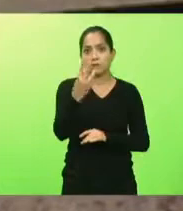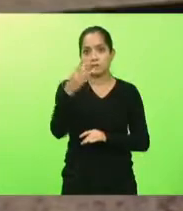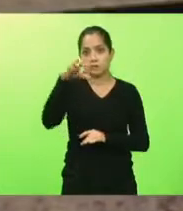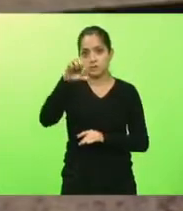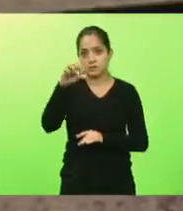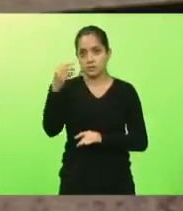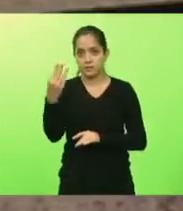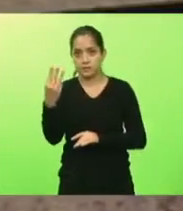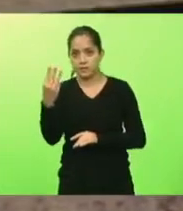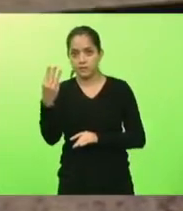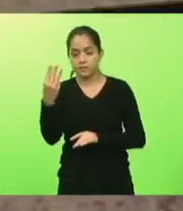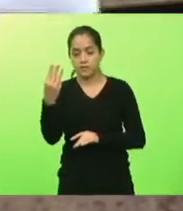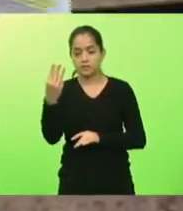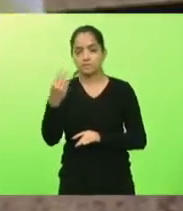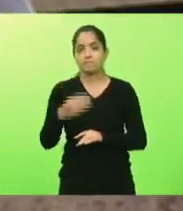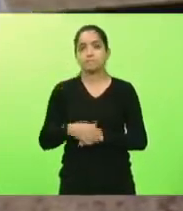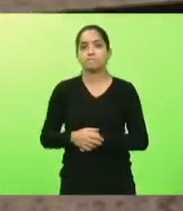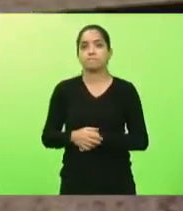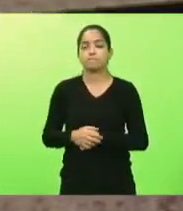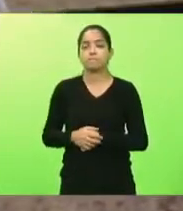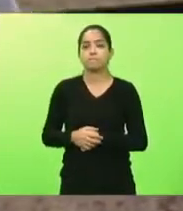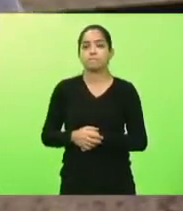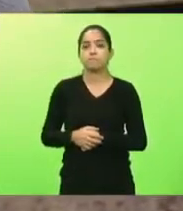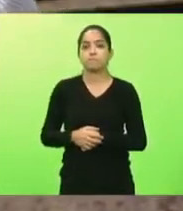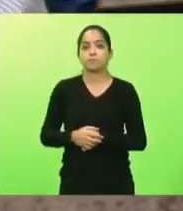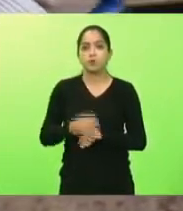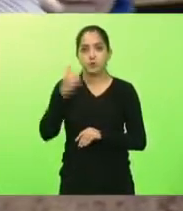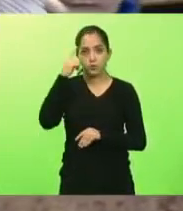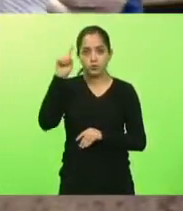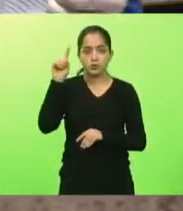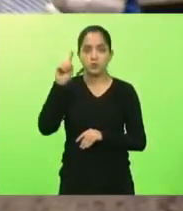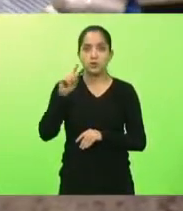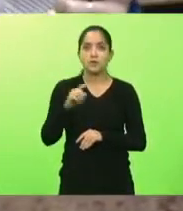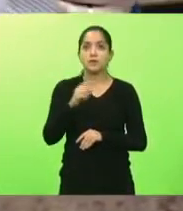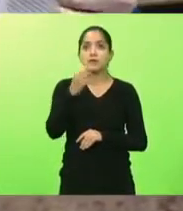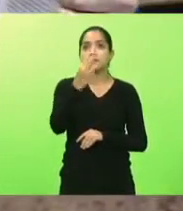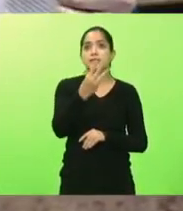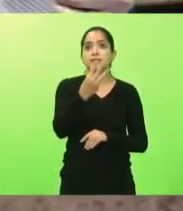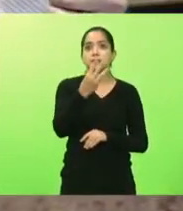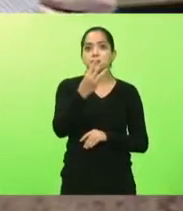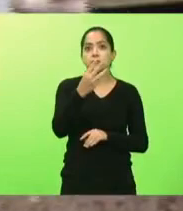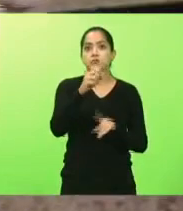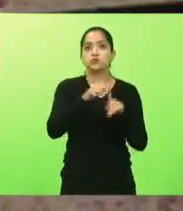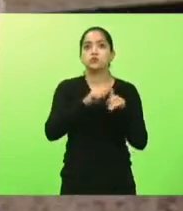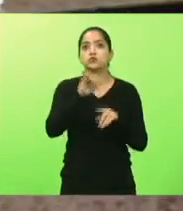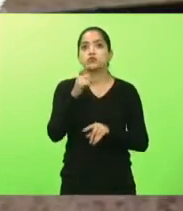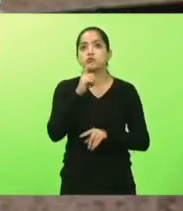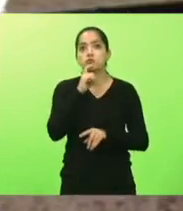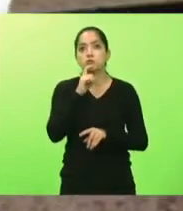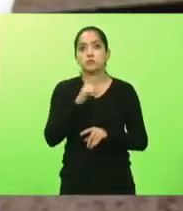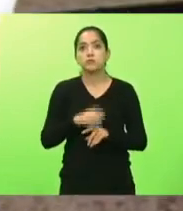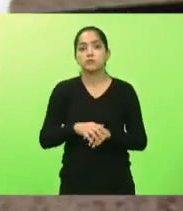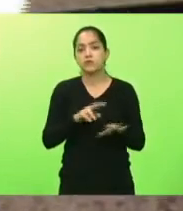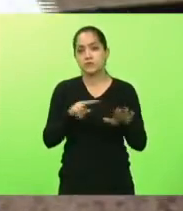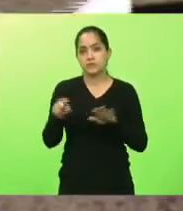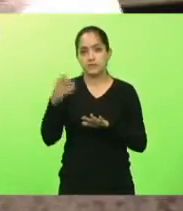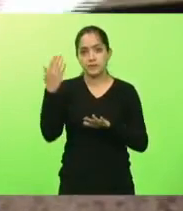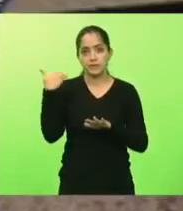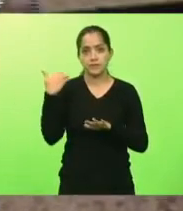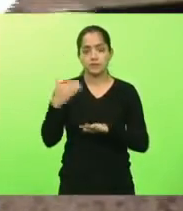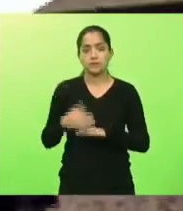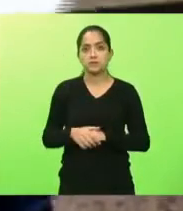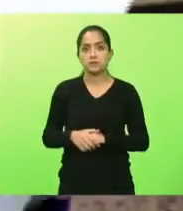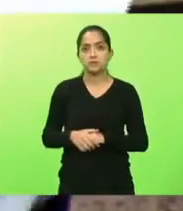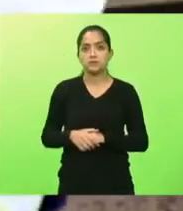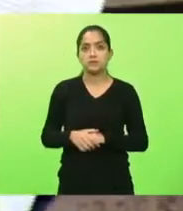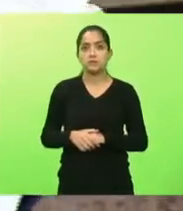1.393, governador, do dia 3 de julho. Semana passada. O